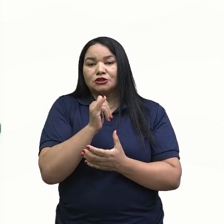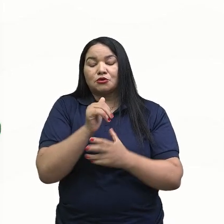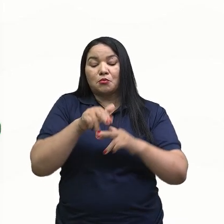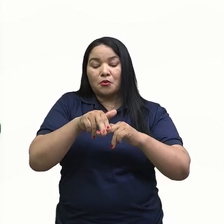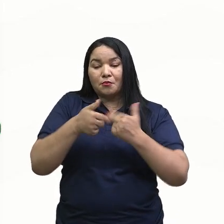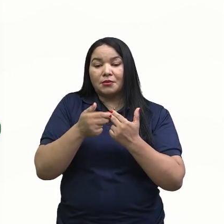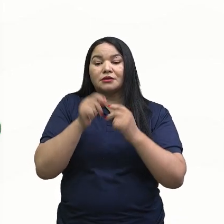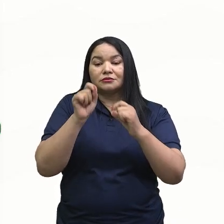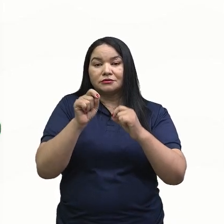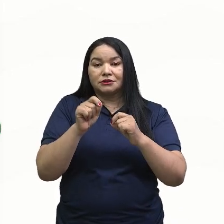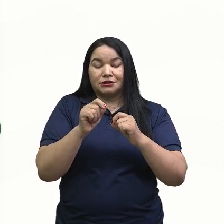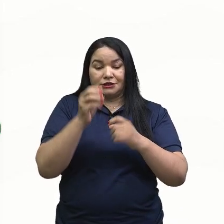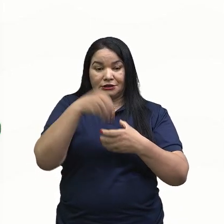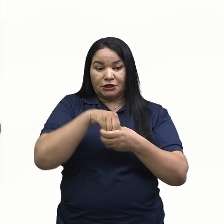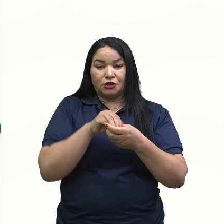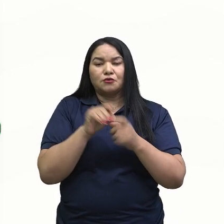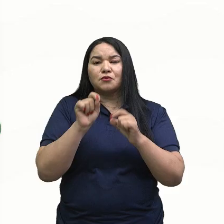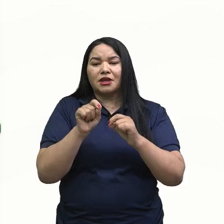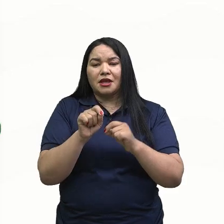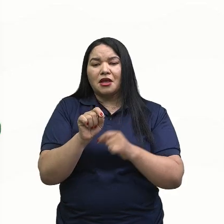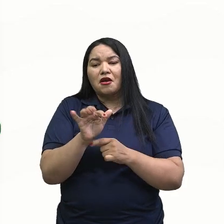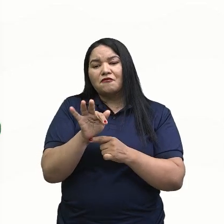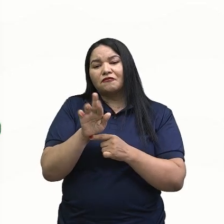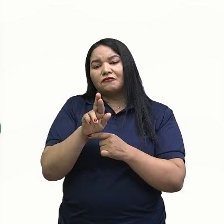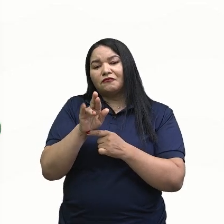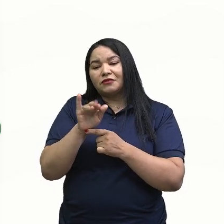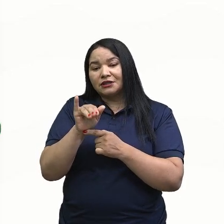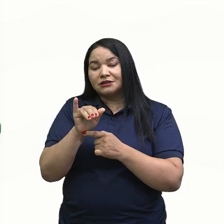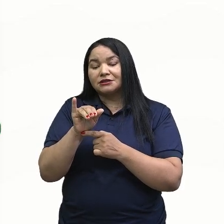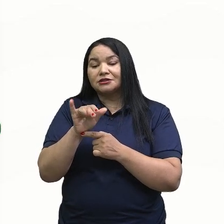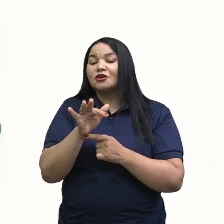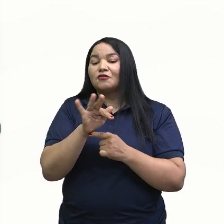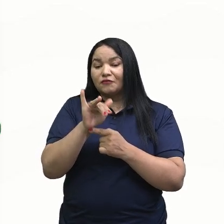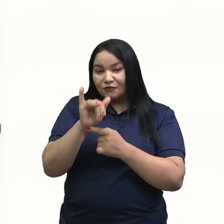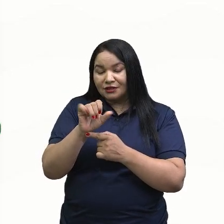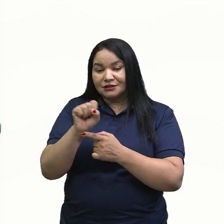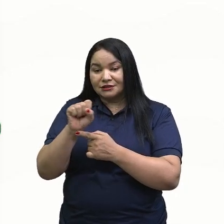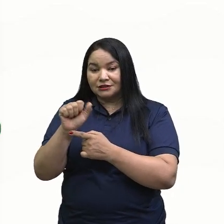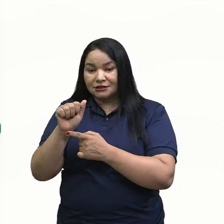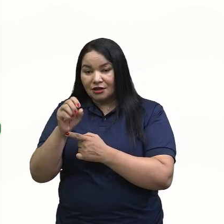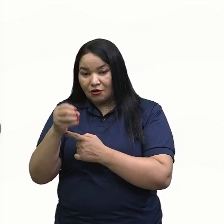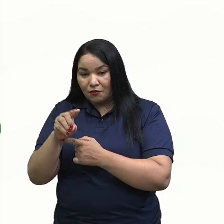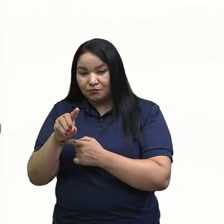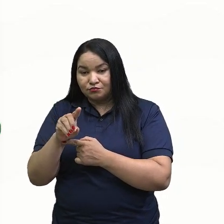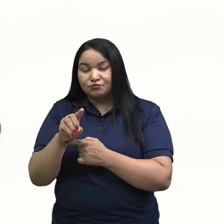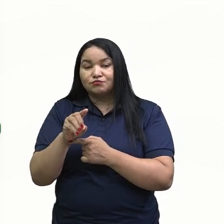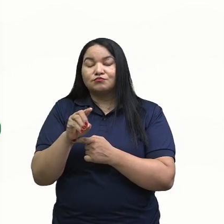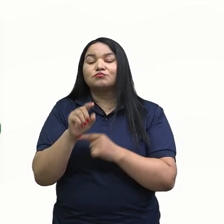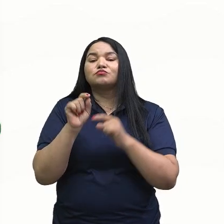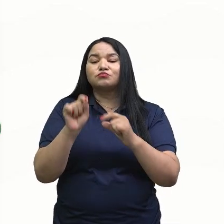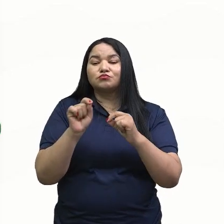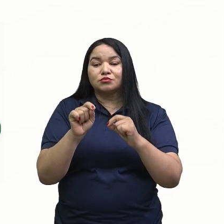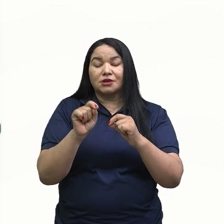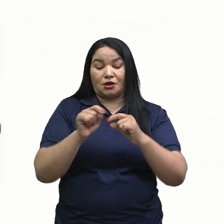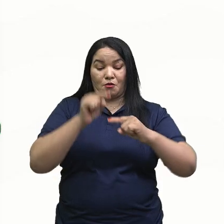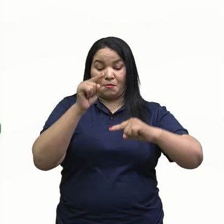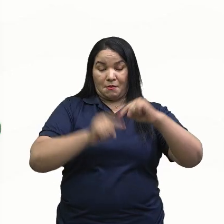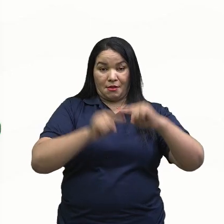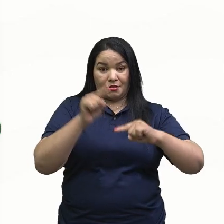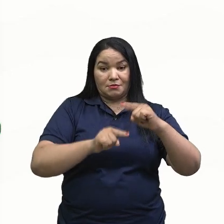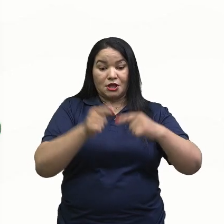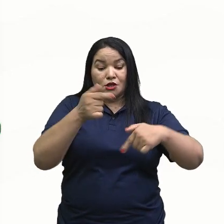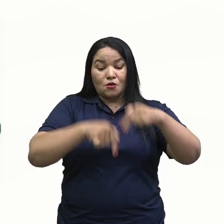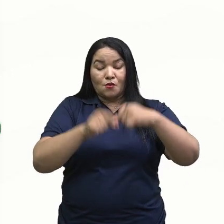da fissão nuclear. O que é uma fissão nuclear? Eu tenho um elemento químico que vai